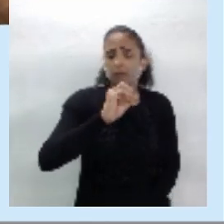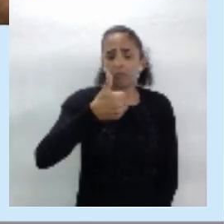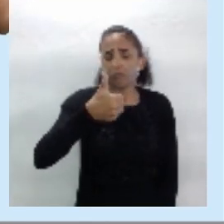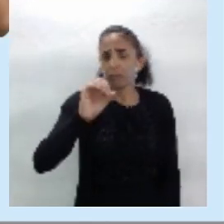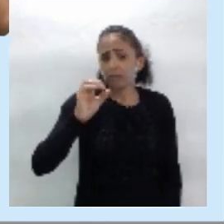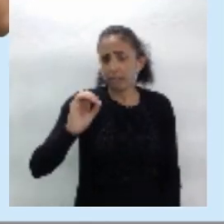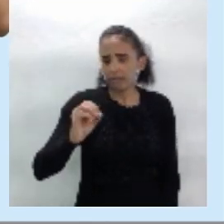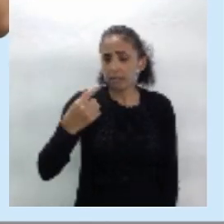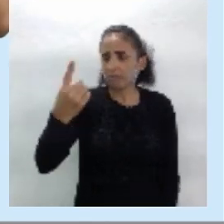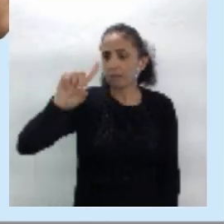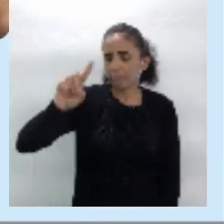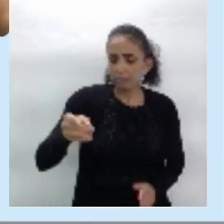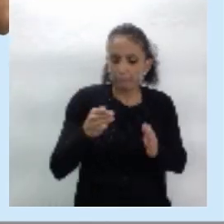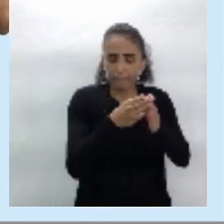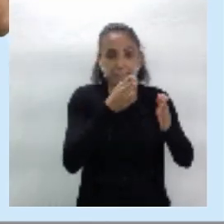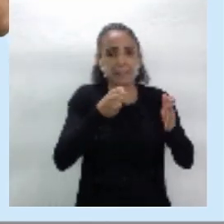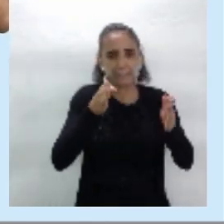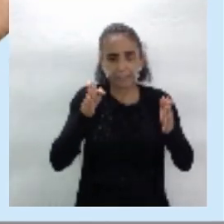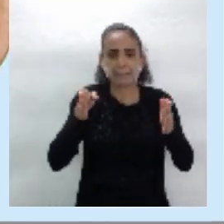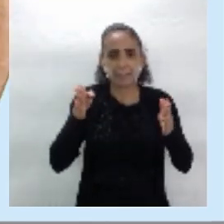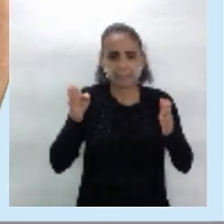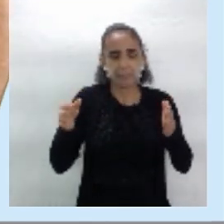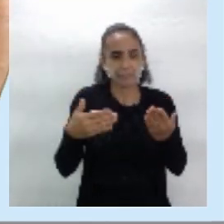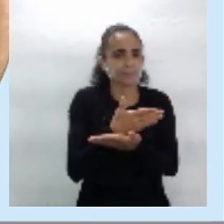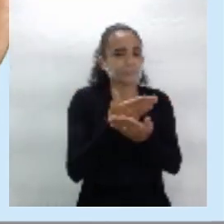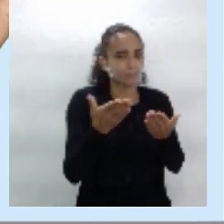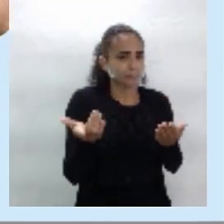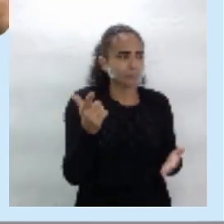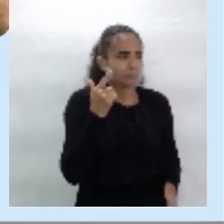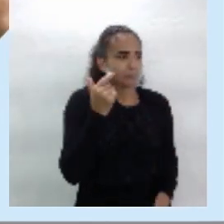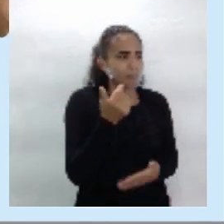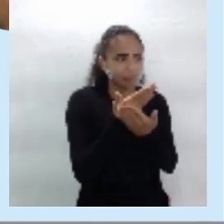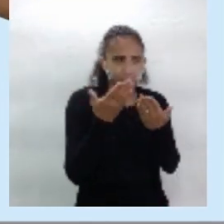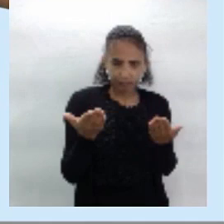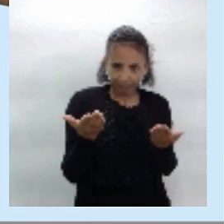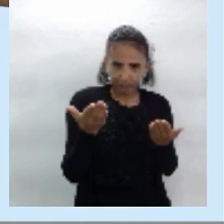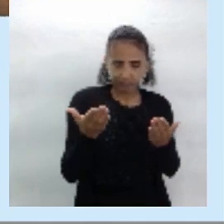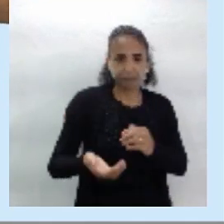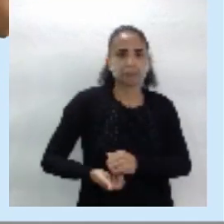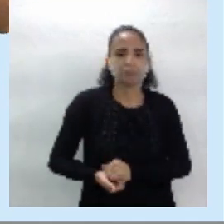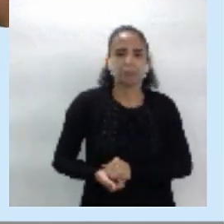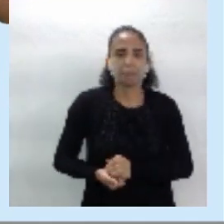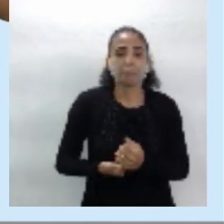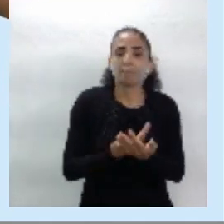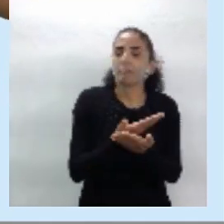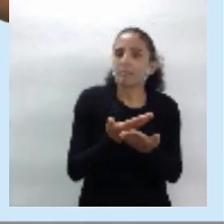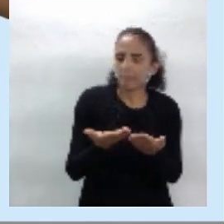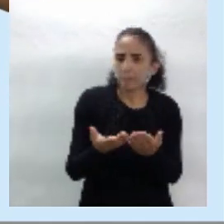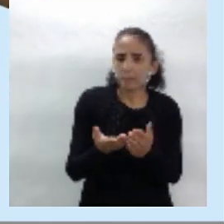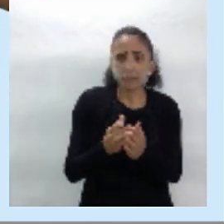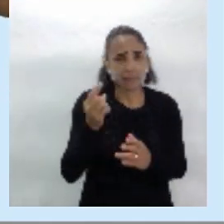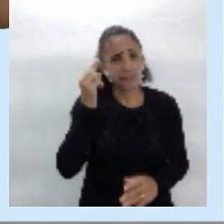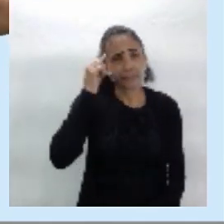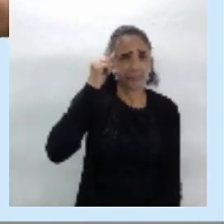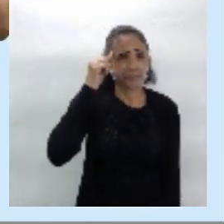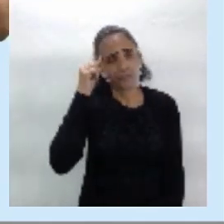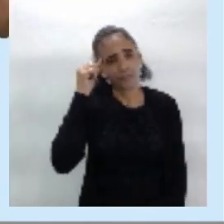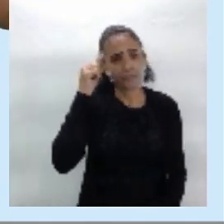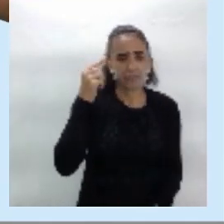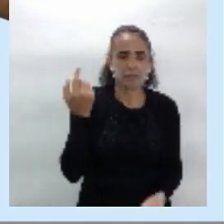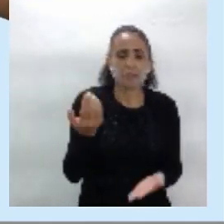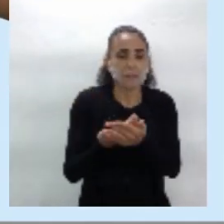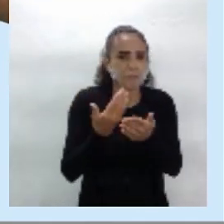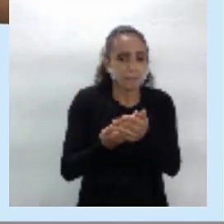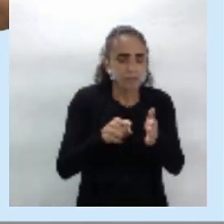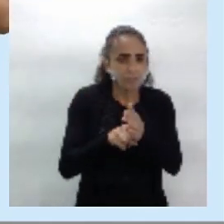milhão e assim por diante. Beleza? Então, pessoal, seguinte. Você, qualquer dúvida, veja com o seu